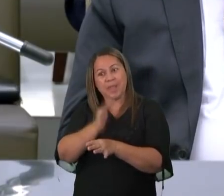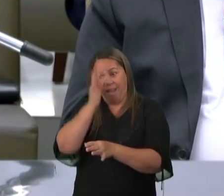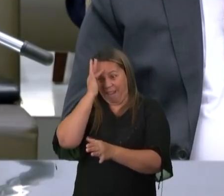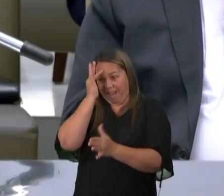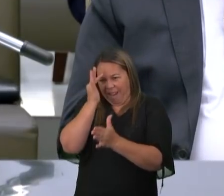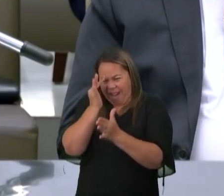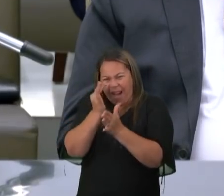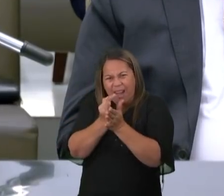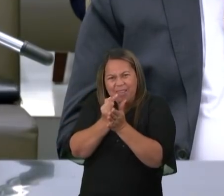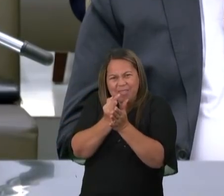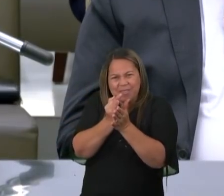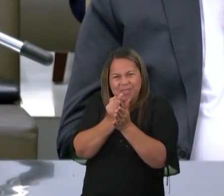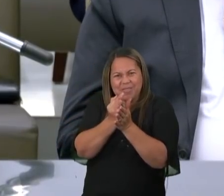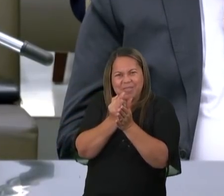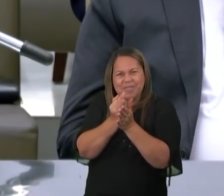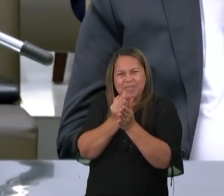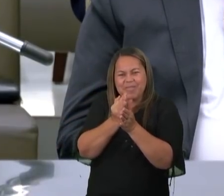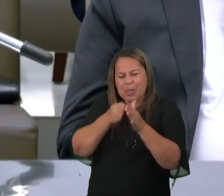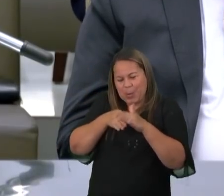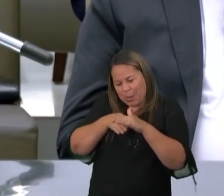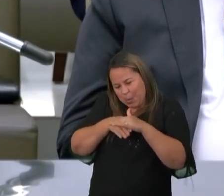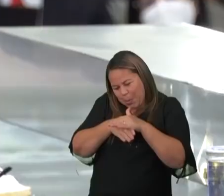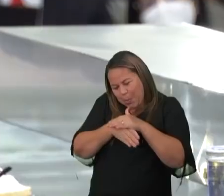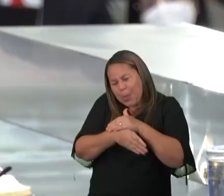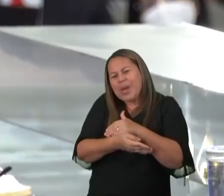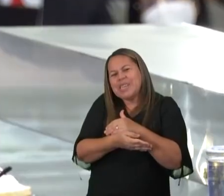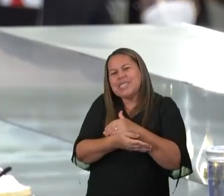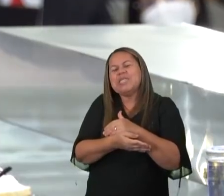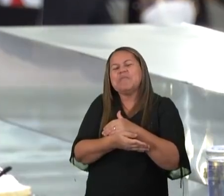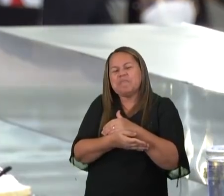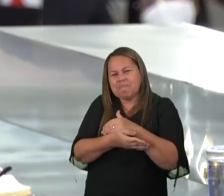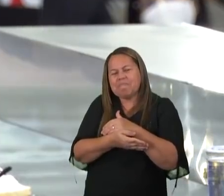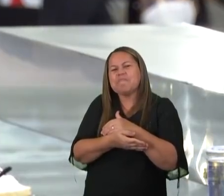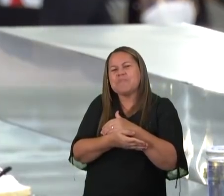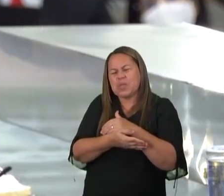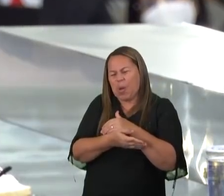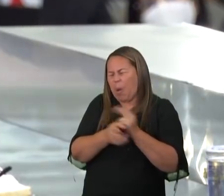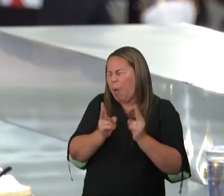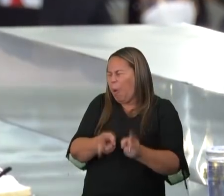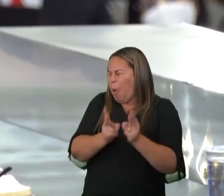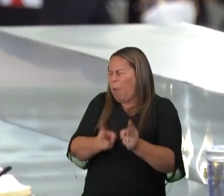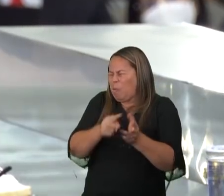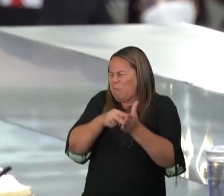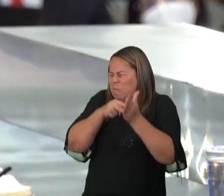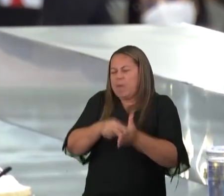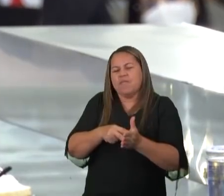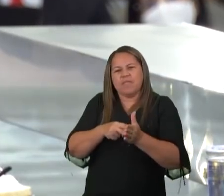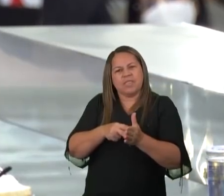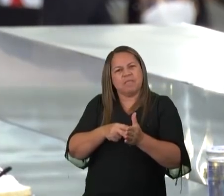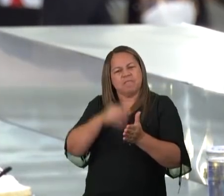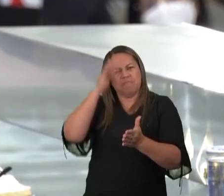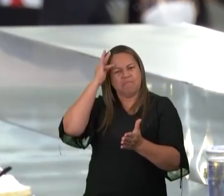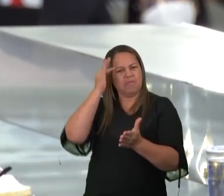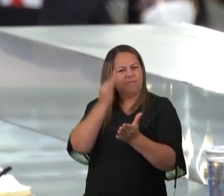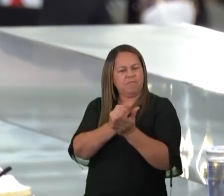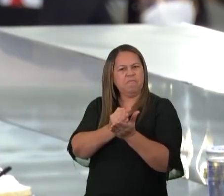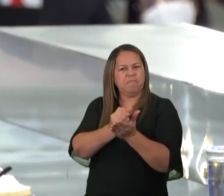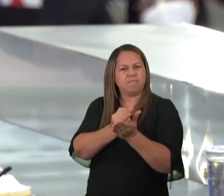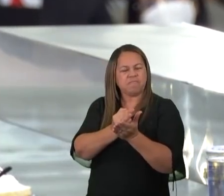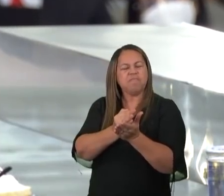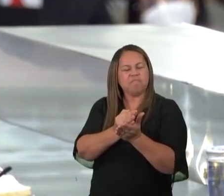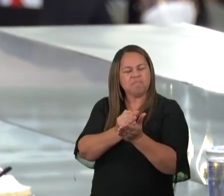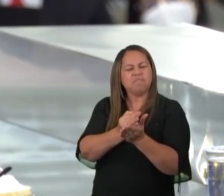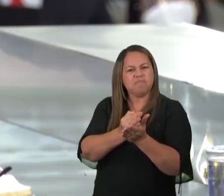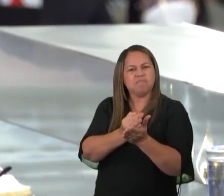eu guardei a fé, Timóteo. Ela está intacta, íntegra, está aqui do mesmo jeito que